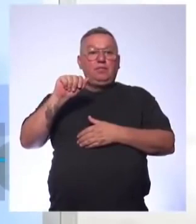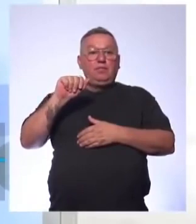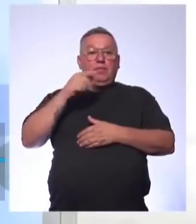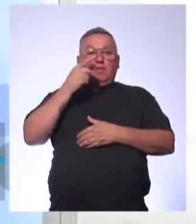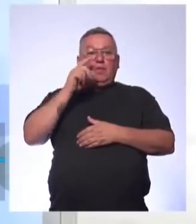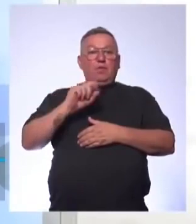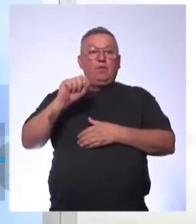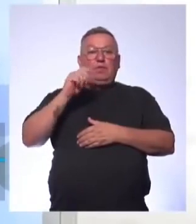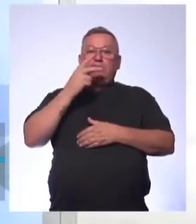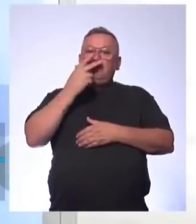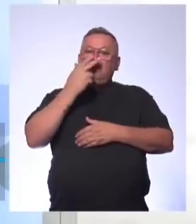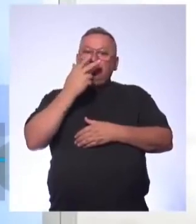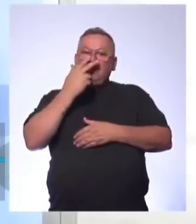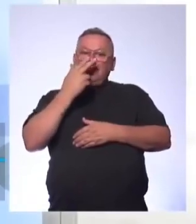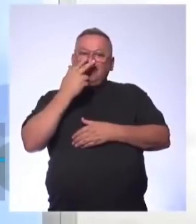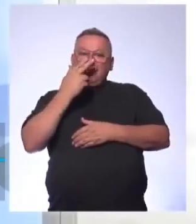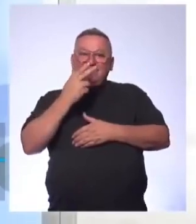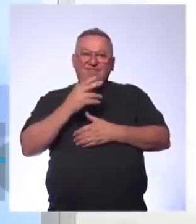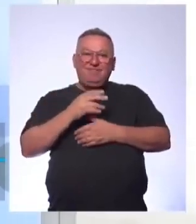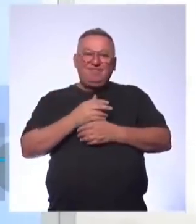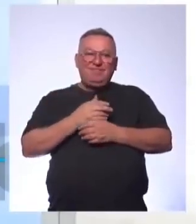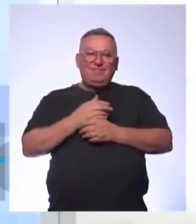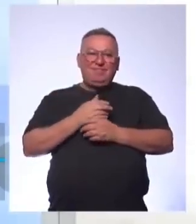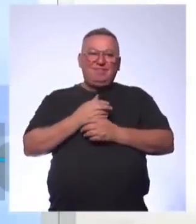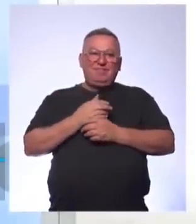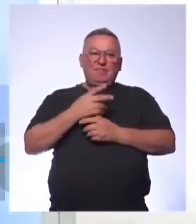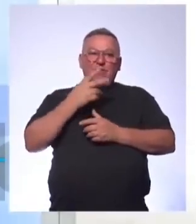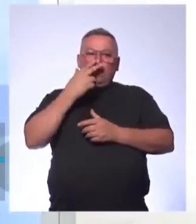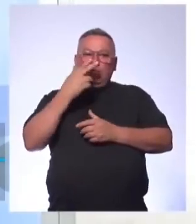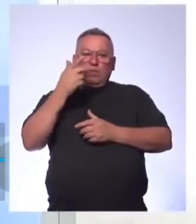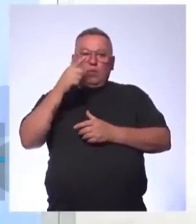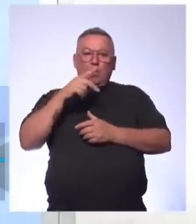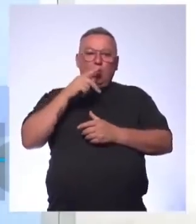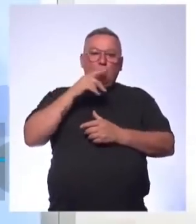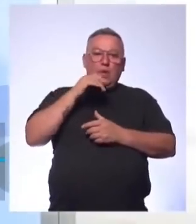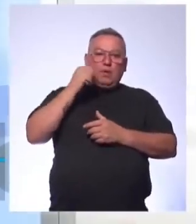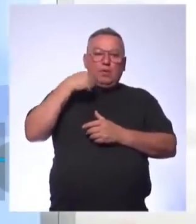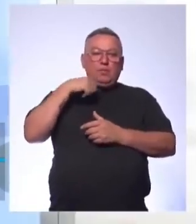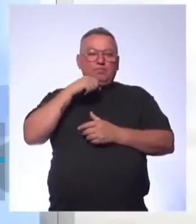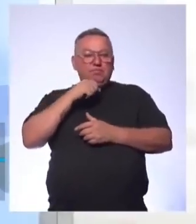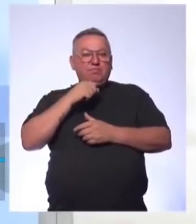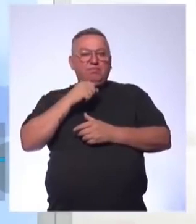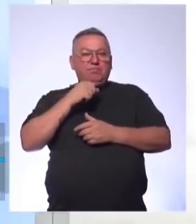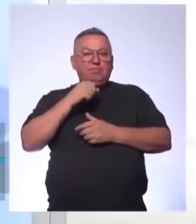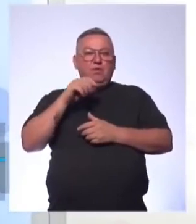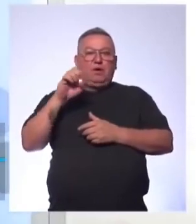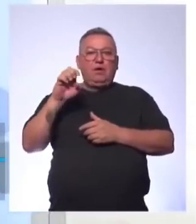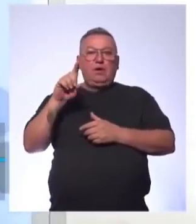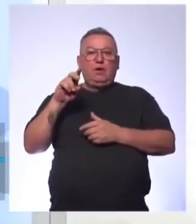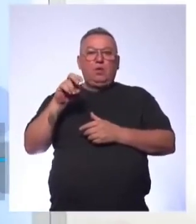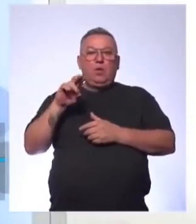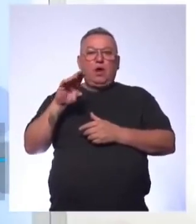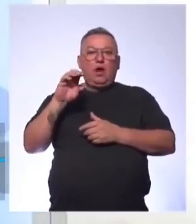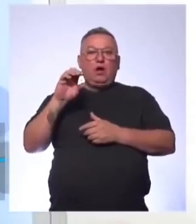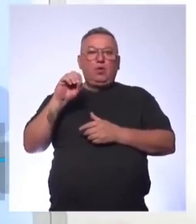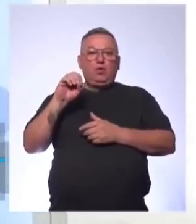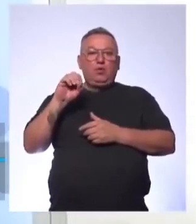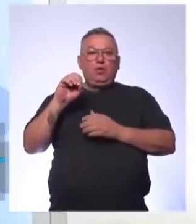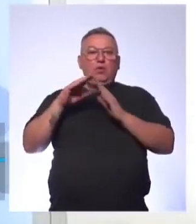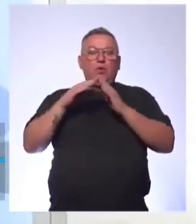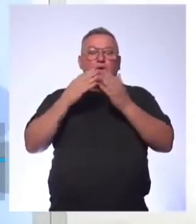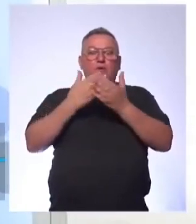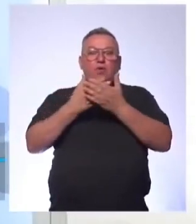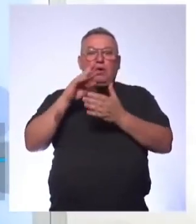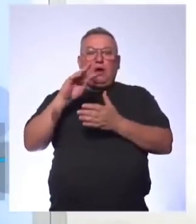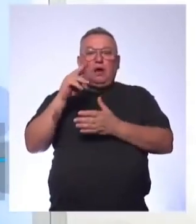falando com quem elas se parecem, né? Uma parece mais com o pai, outra com a mãe. O Eduardo, da escola Hernani,